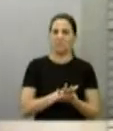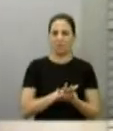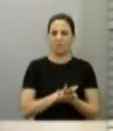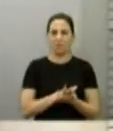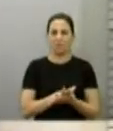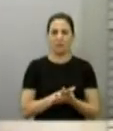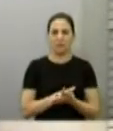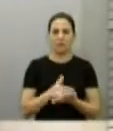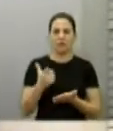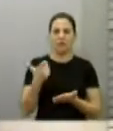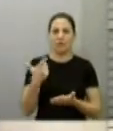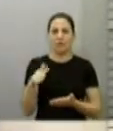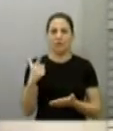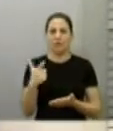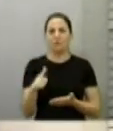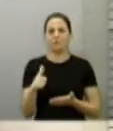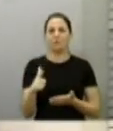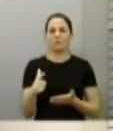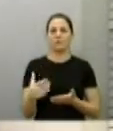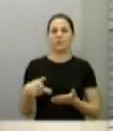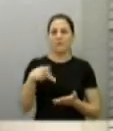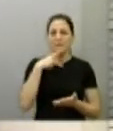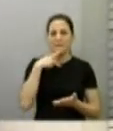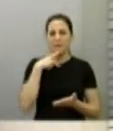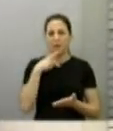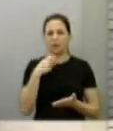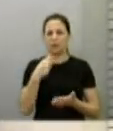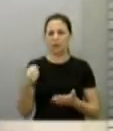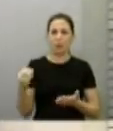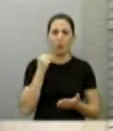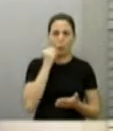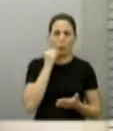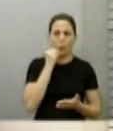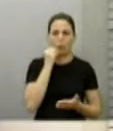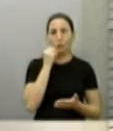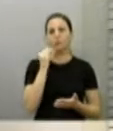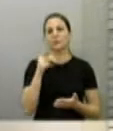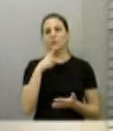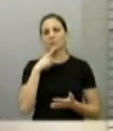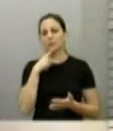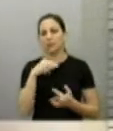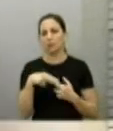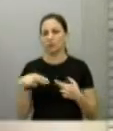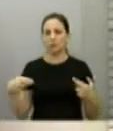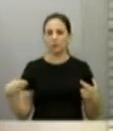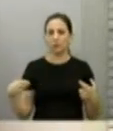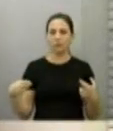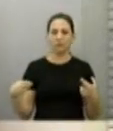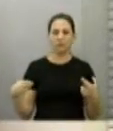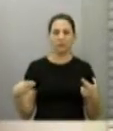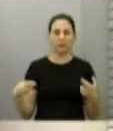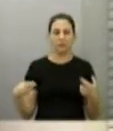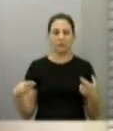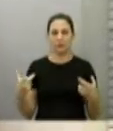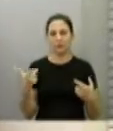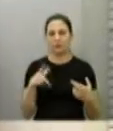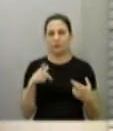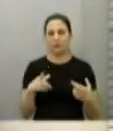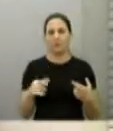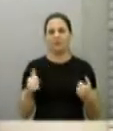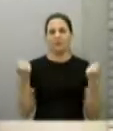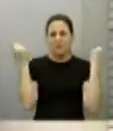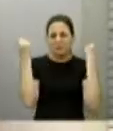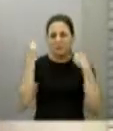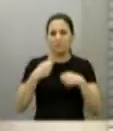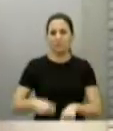Contra a verdade não há tendência política, oportunismo político. Contra a verdade não há